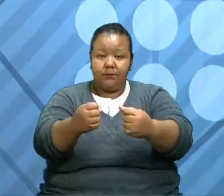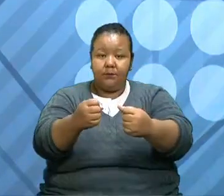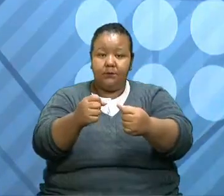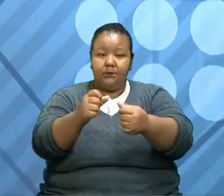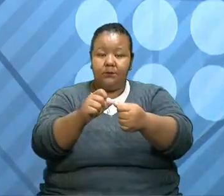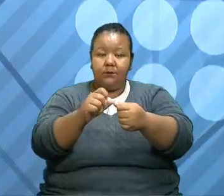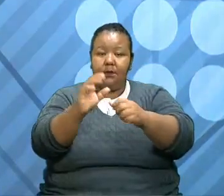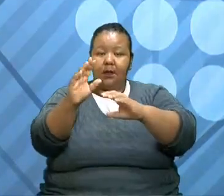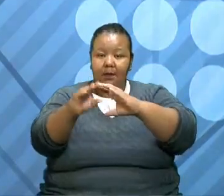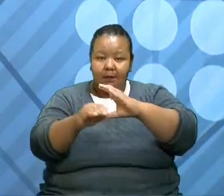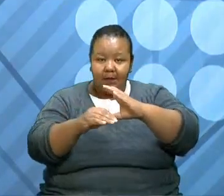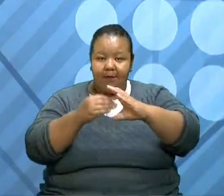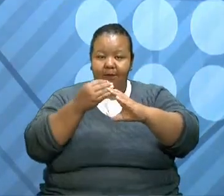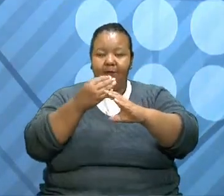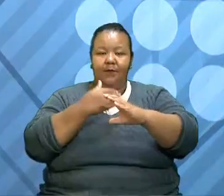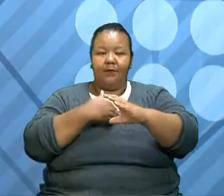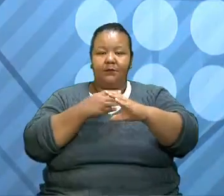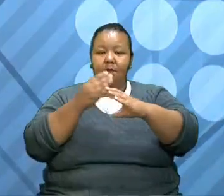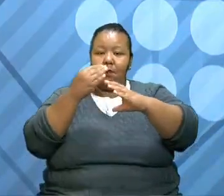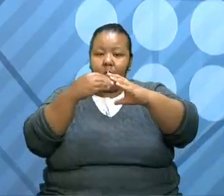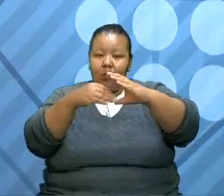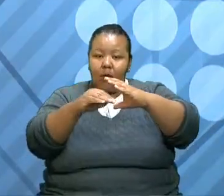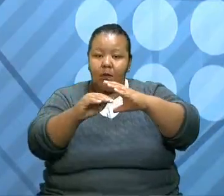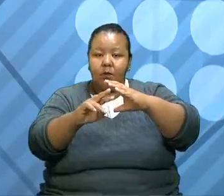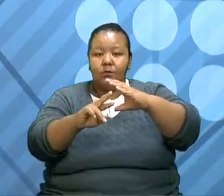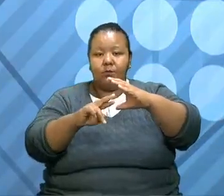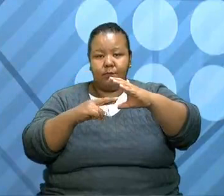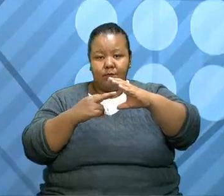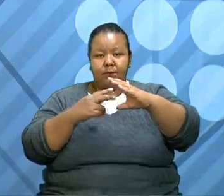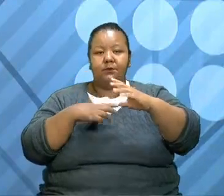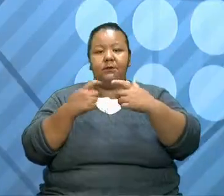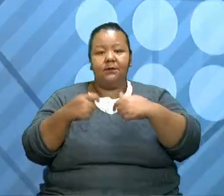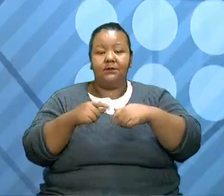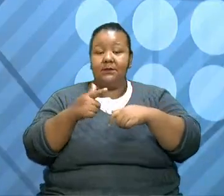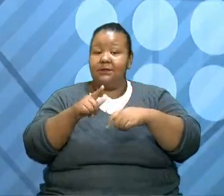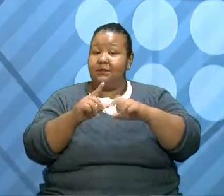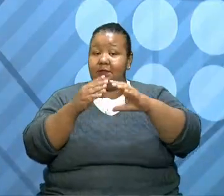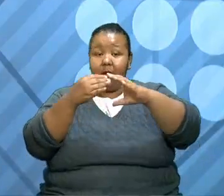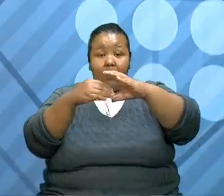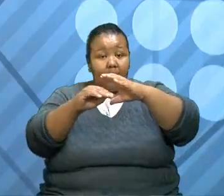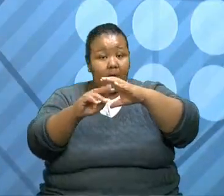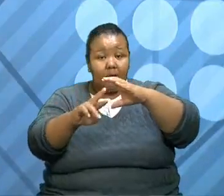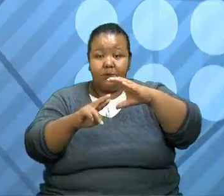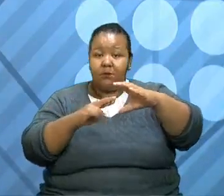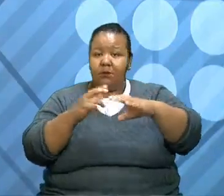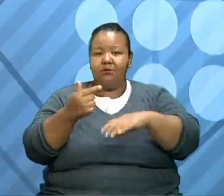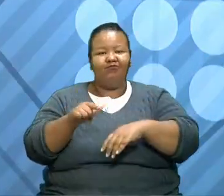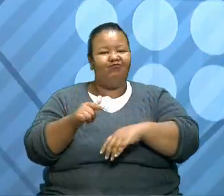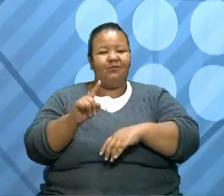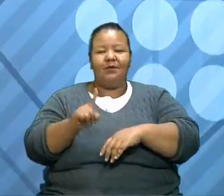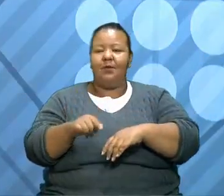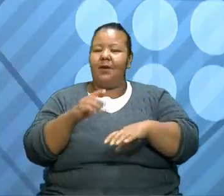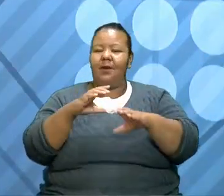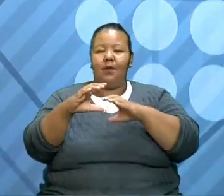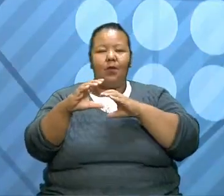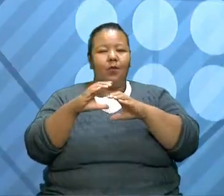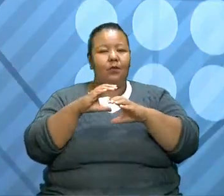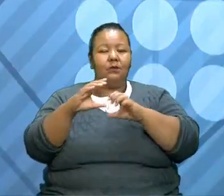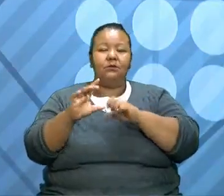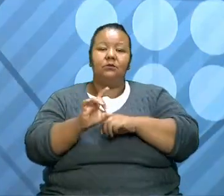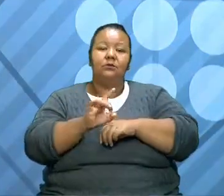mensagem e devolve essa mensagem. Precisa dessa devolutiva. Se não devolver, não é processo de comunicação.